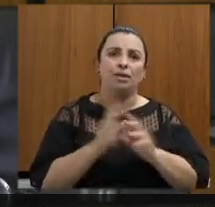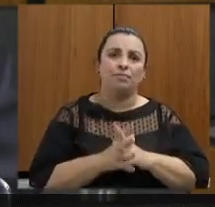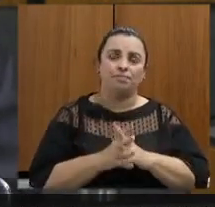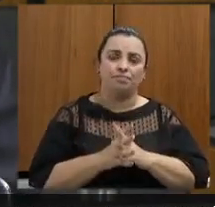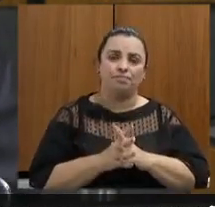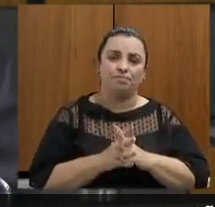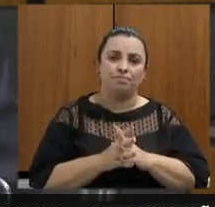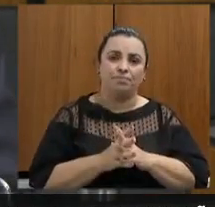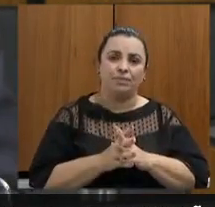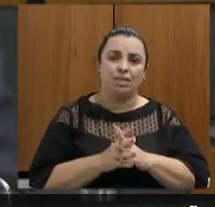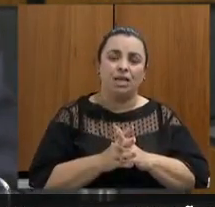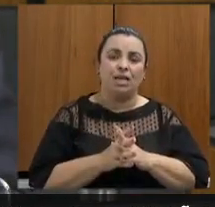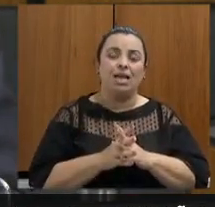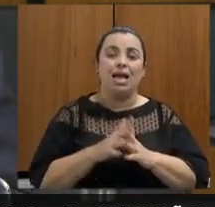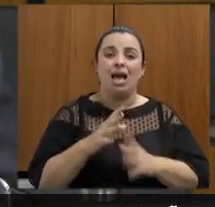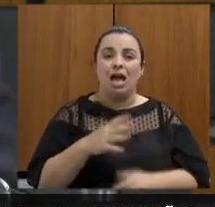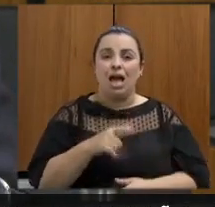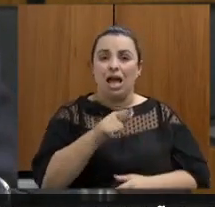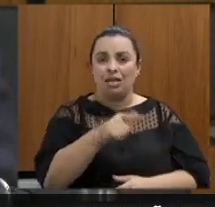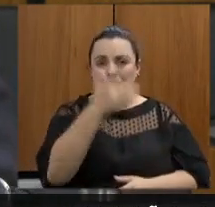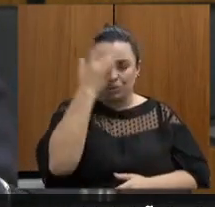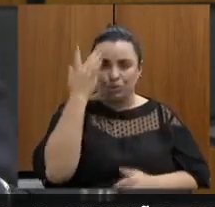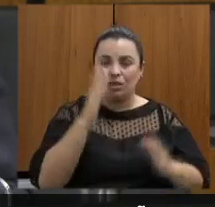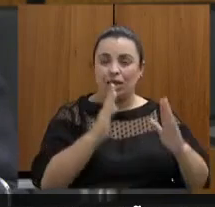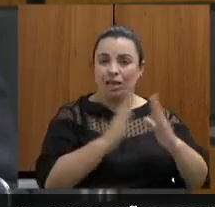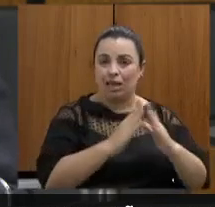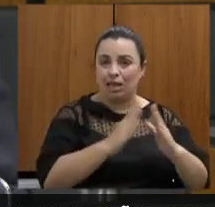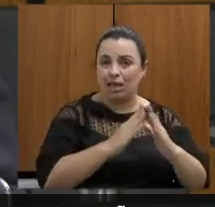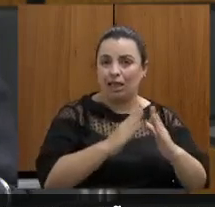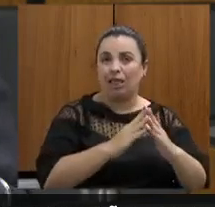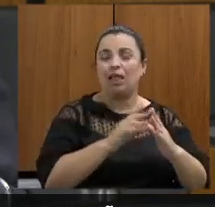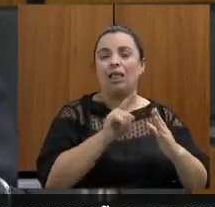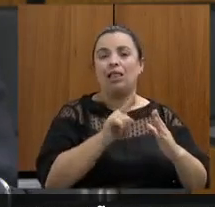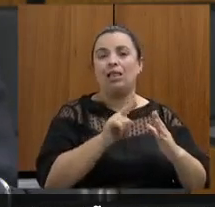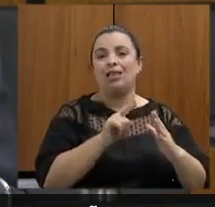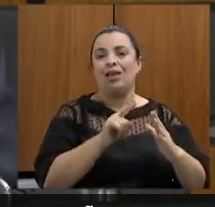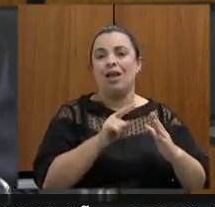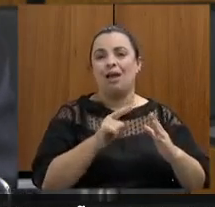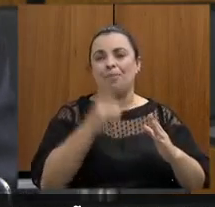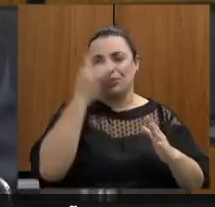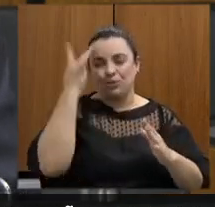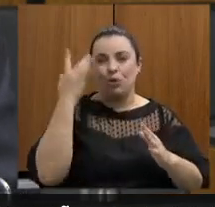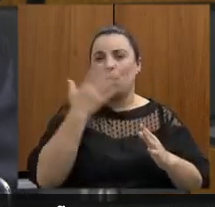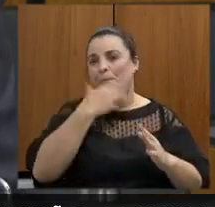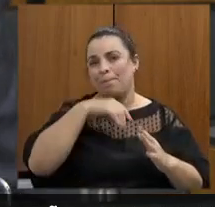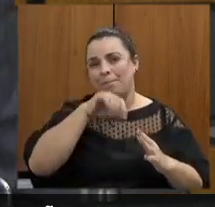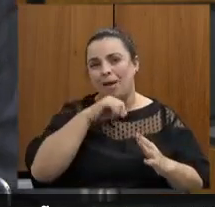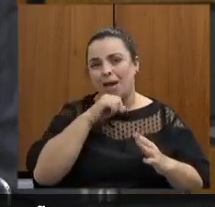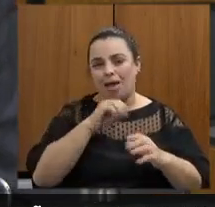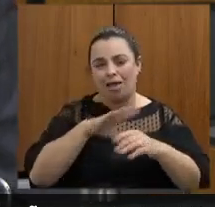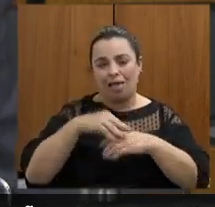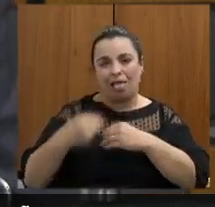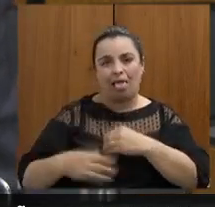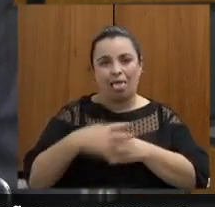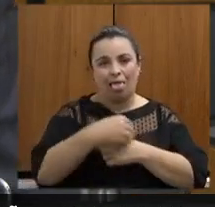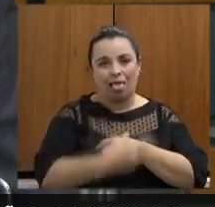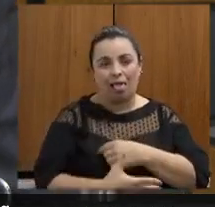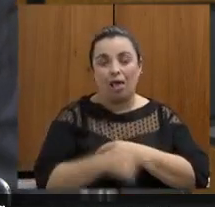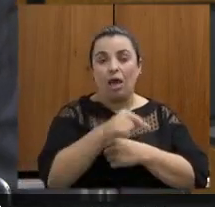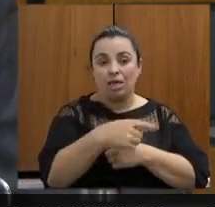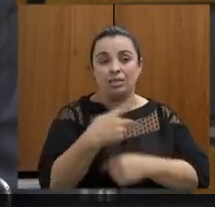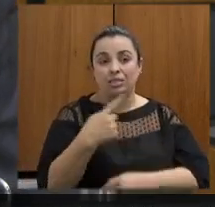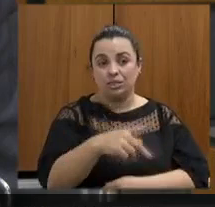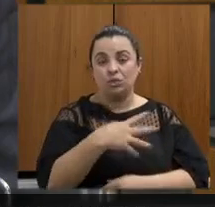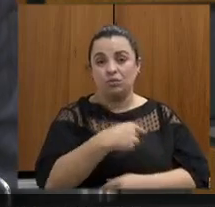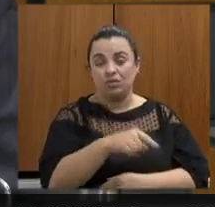filhos segregadas de hanseníase é uma questão extremamente séria direito humano nós